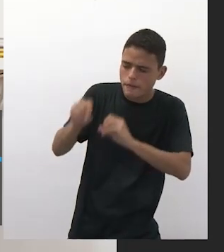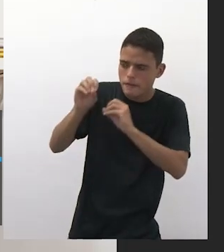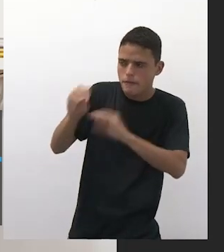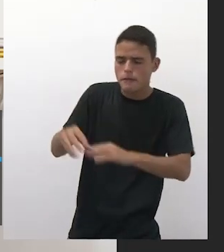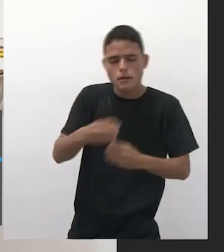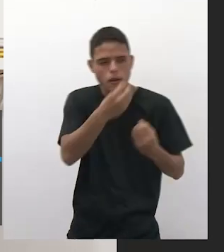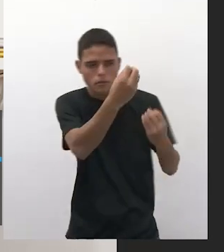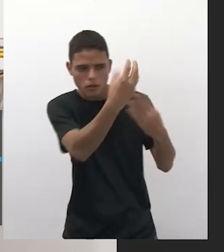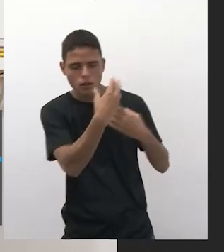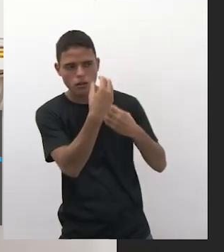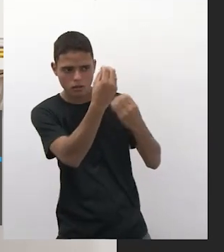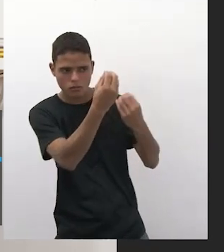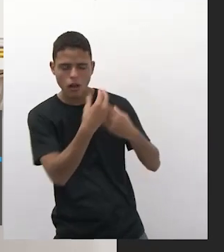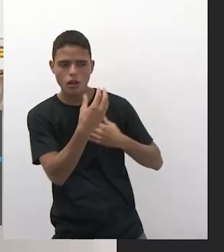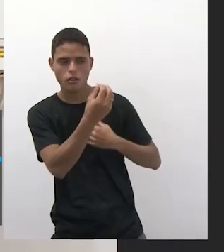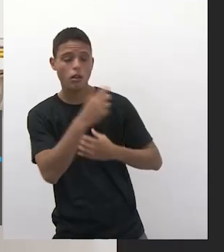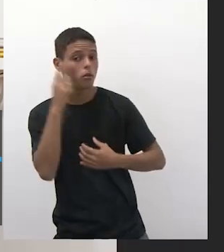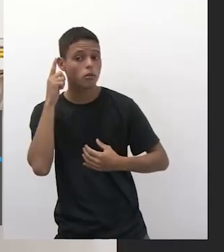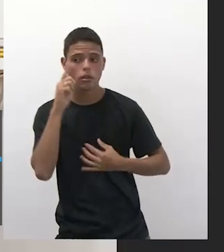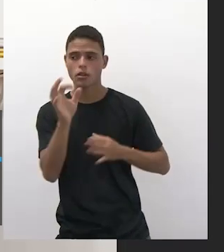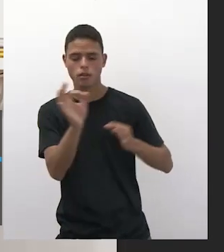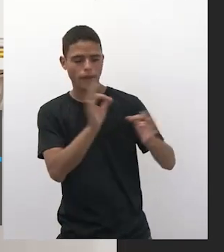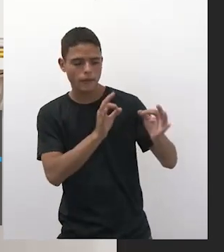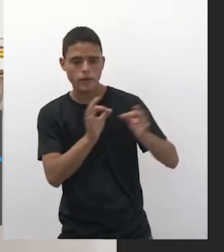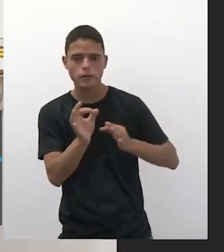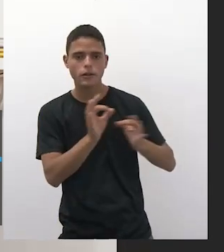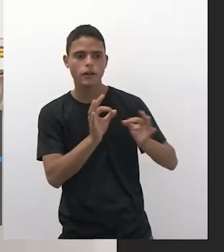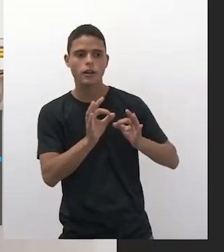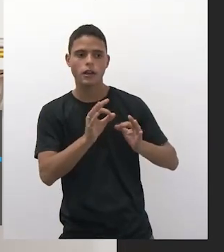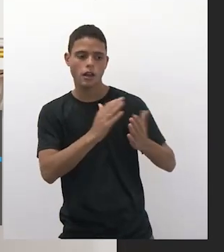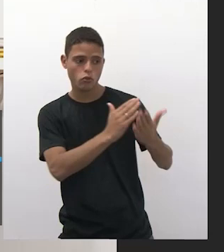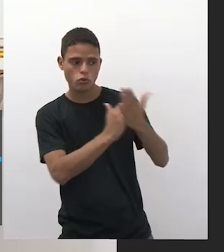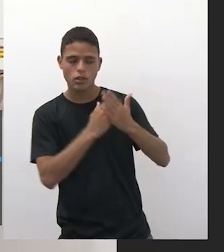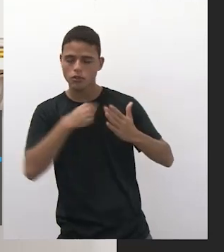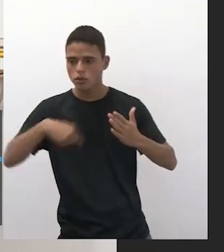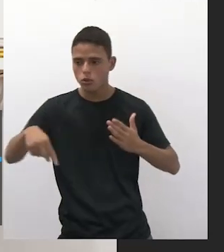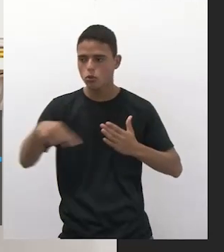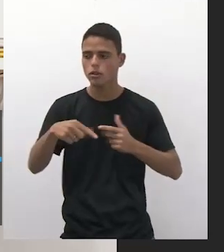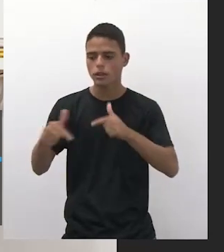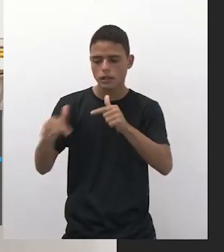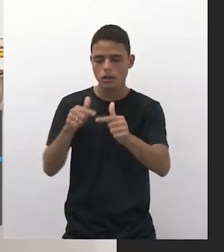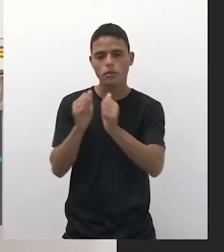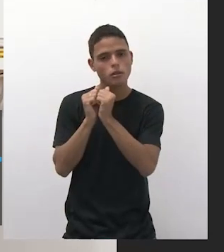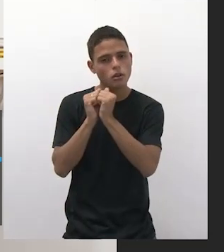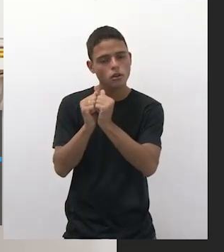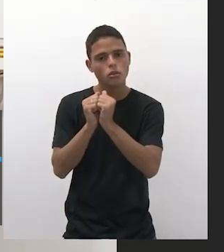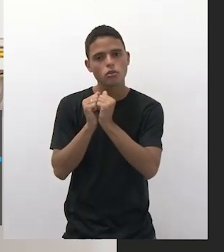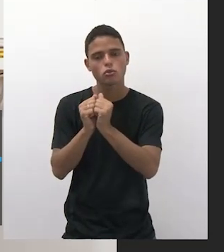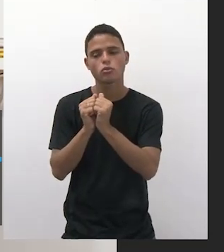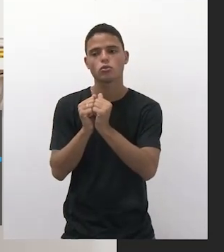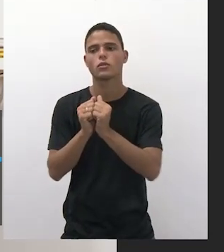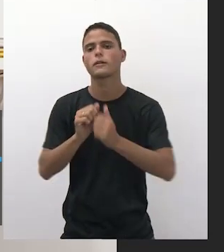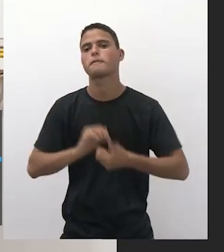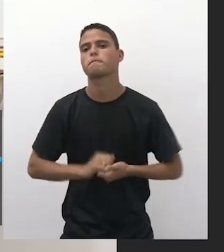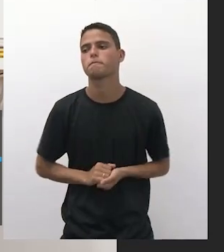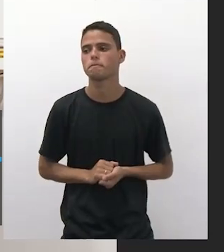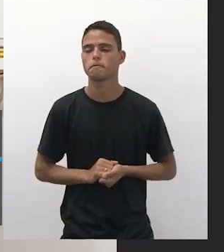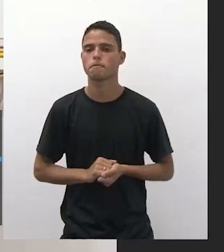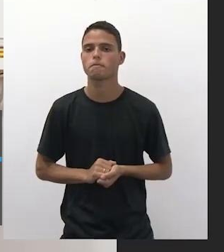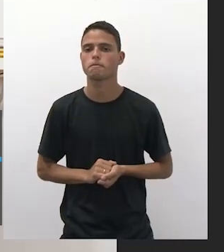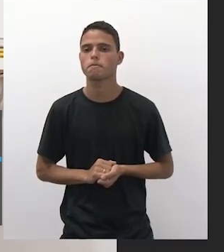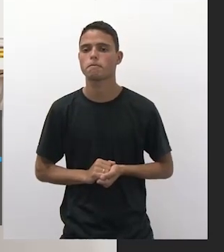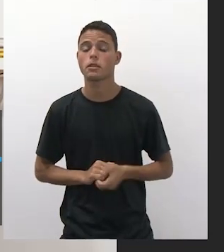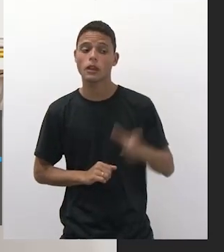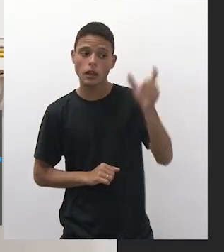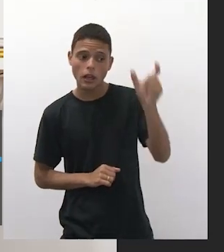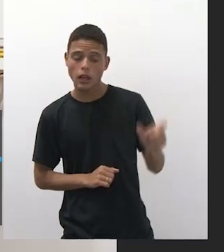fazer projetos em que nós trabalhávamos juntos. Então, ela dava aula